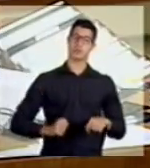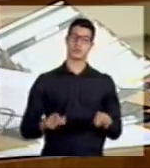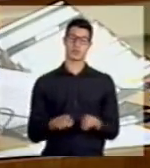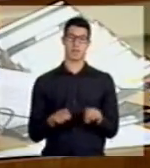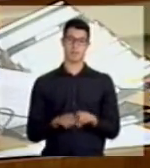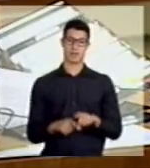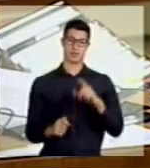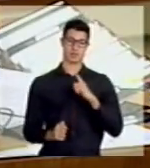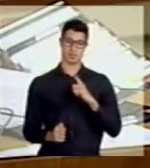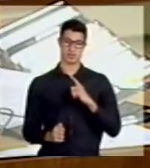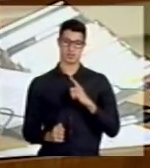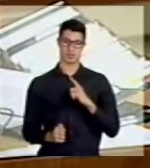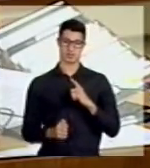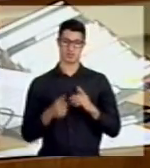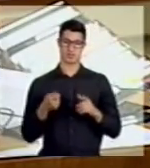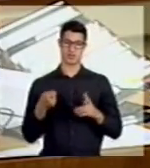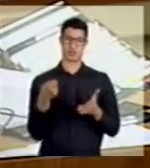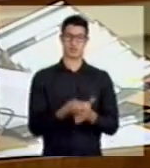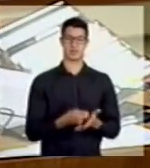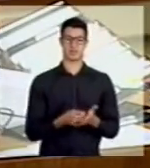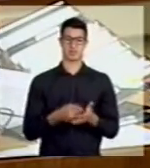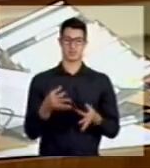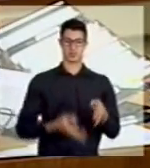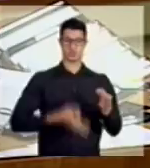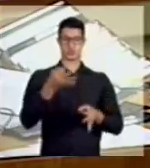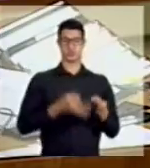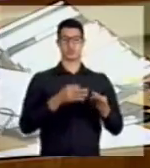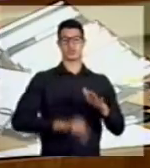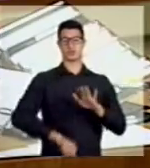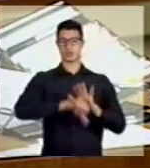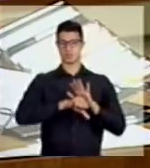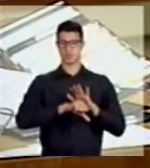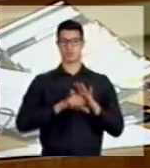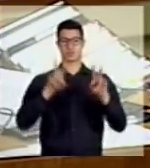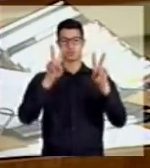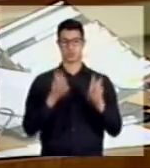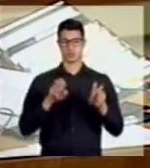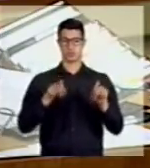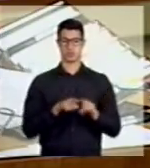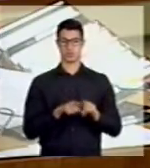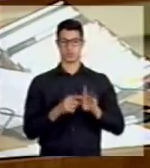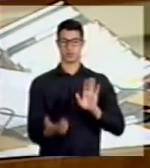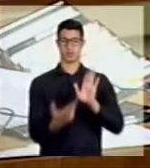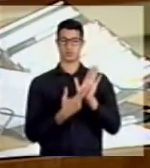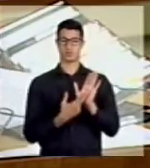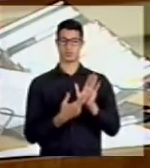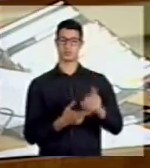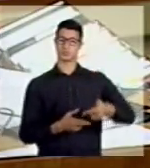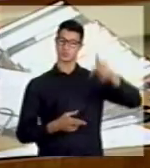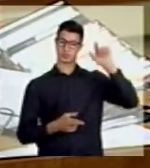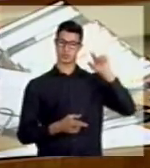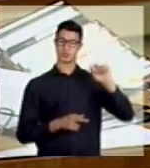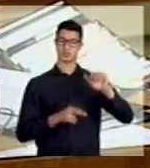também ter um impacto no que diz respeito à justiça criminal, sobretudo no registro dos